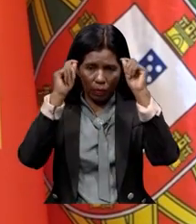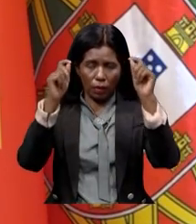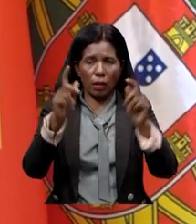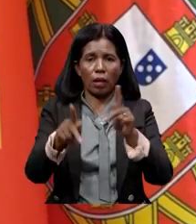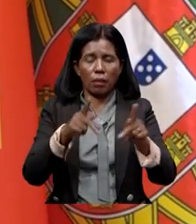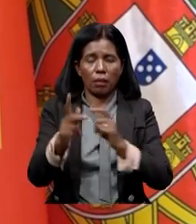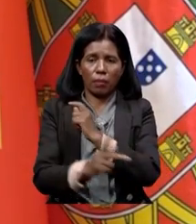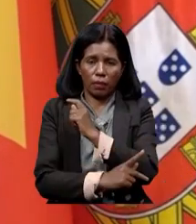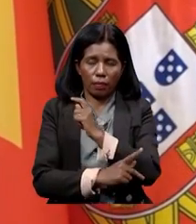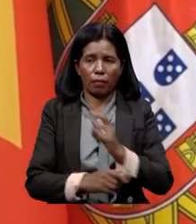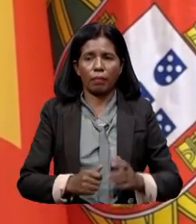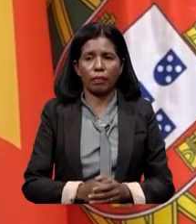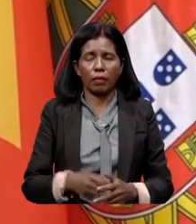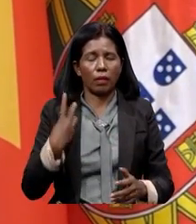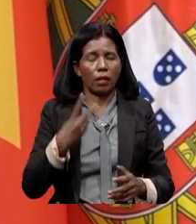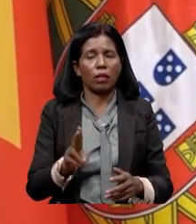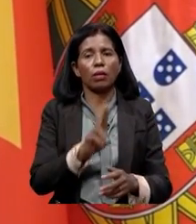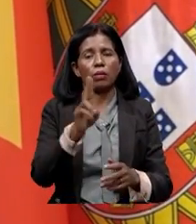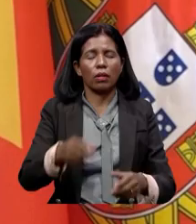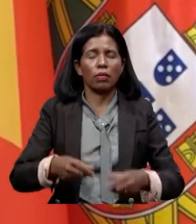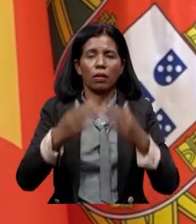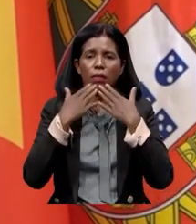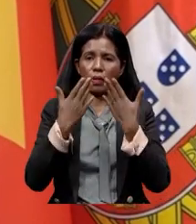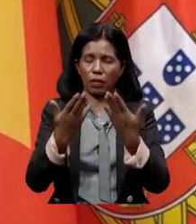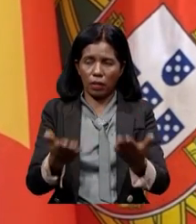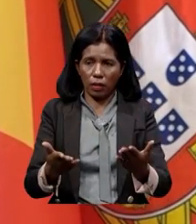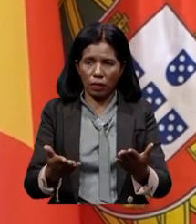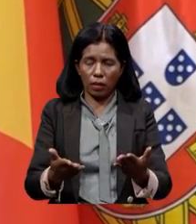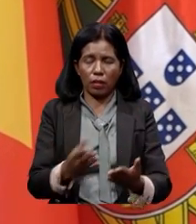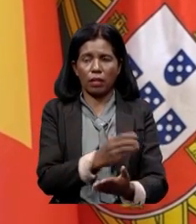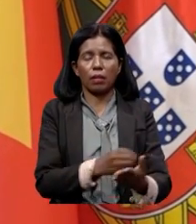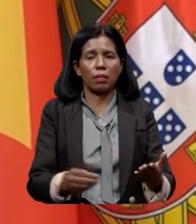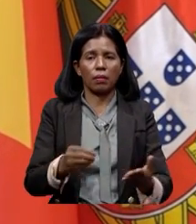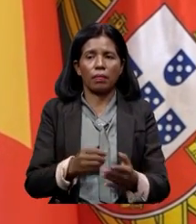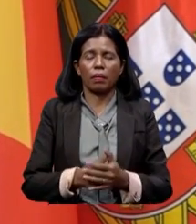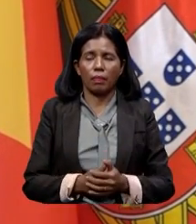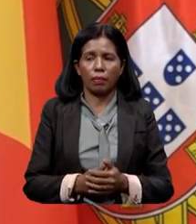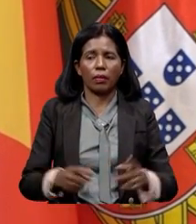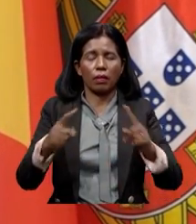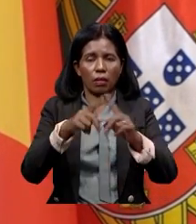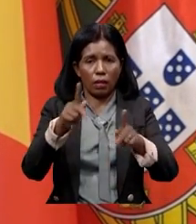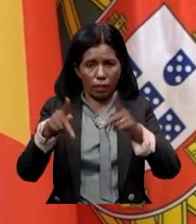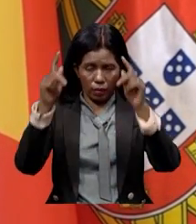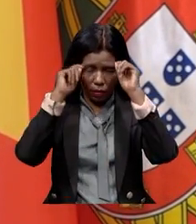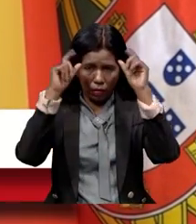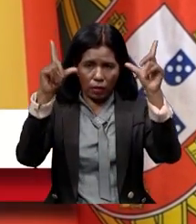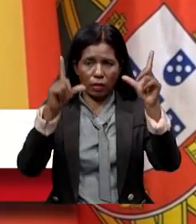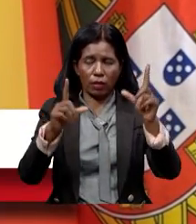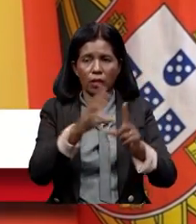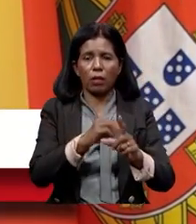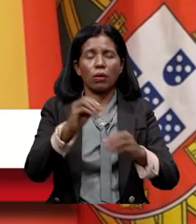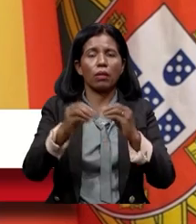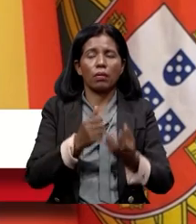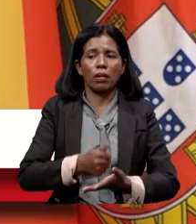Hoje quero também aproveitar para lhe agradecer a generosidade do povo de Timor-Leste, com as